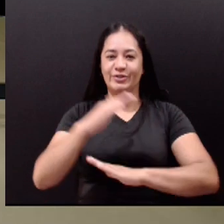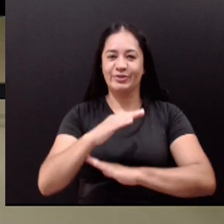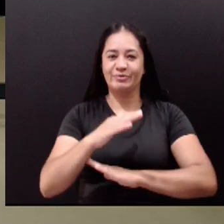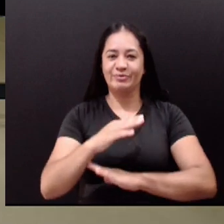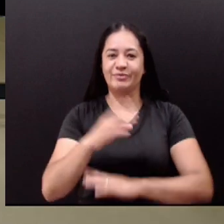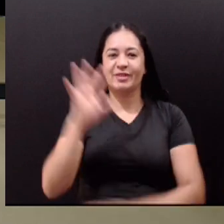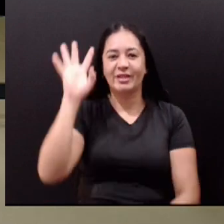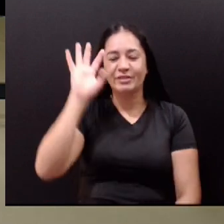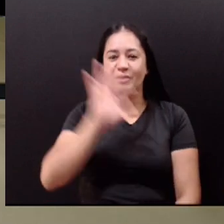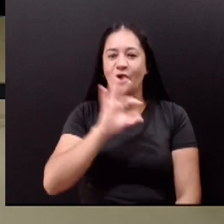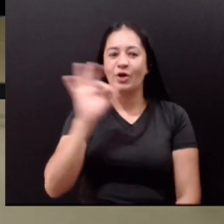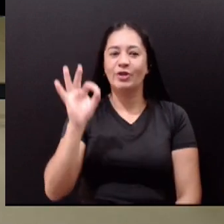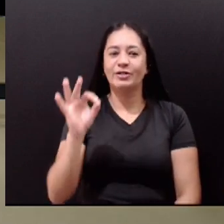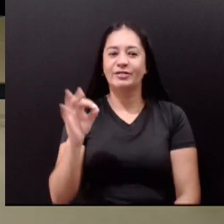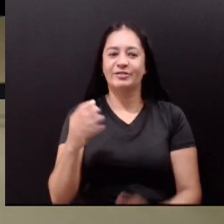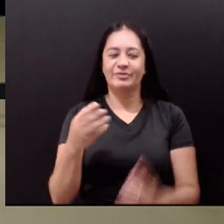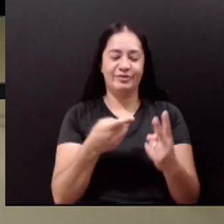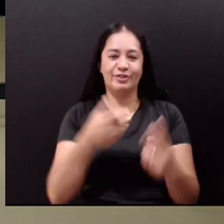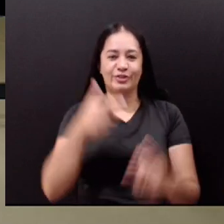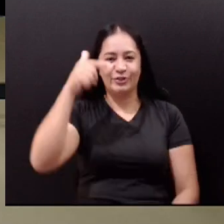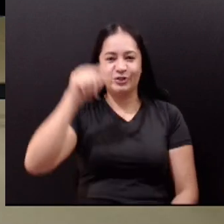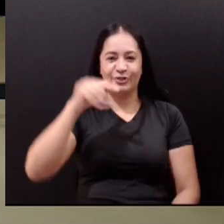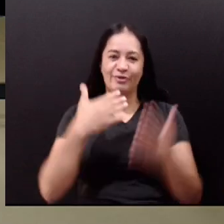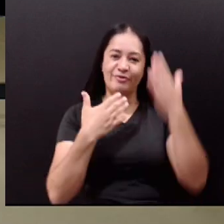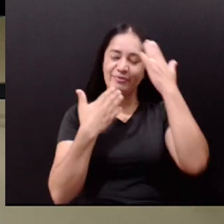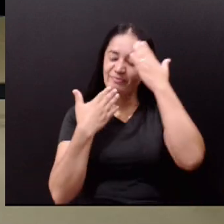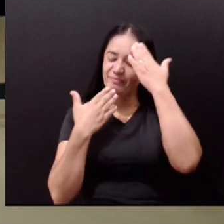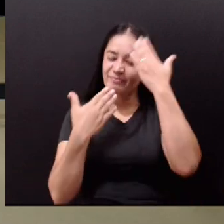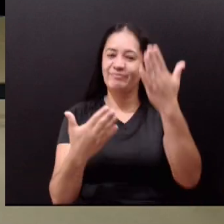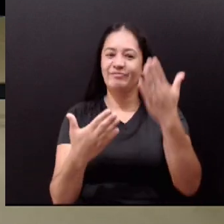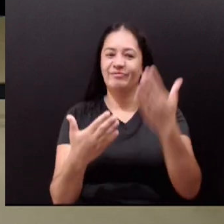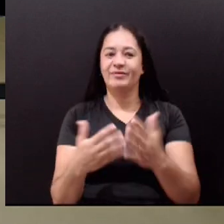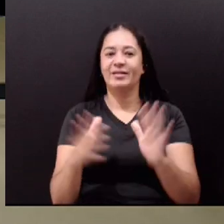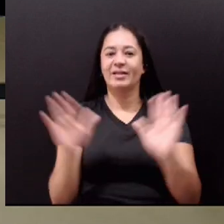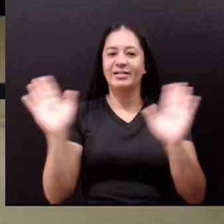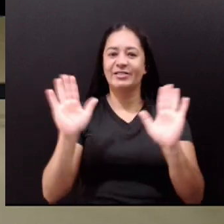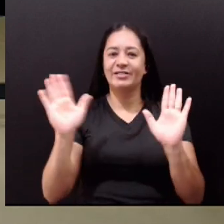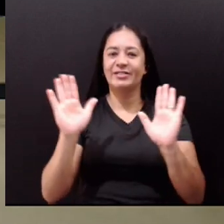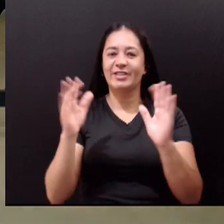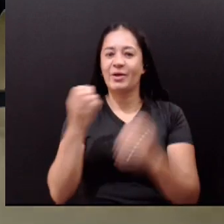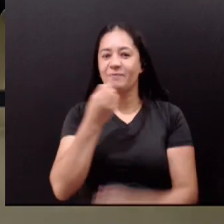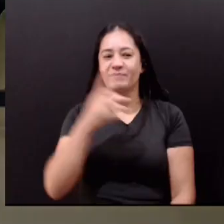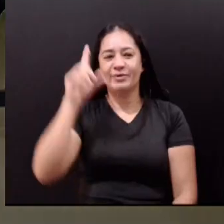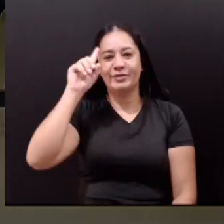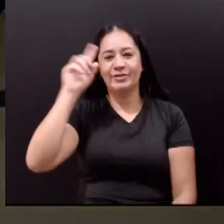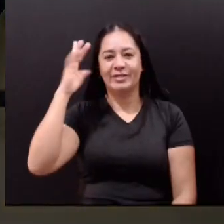nossos convidados mais uma vez, muito obrigada. Valeu, pessoal de casa, bom dia e até amanhã.